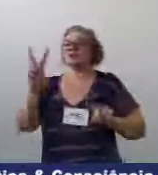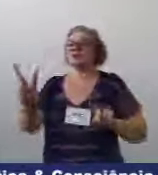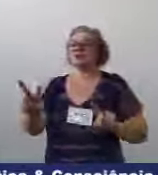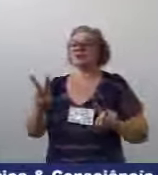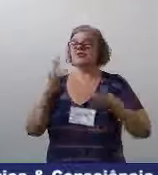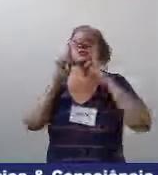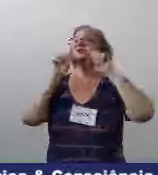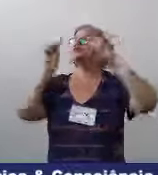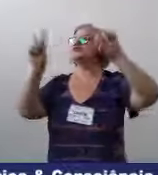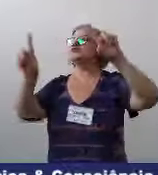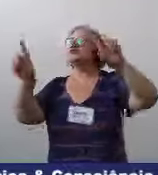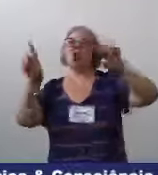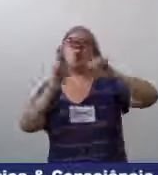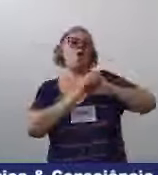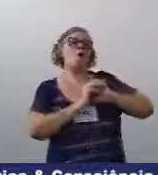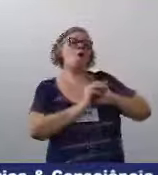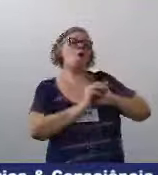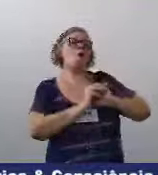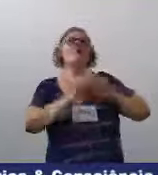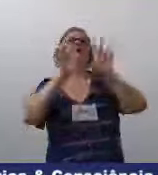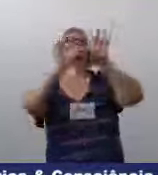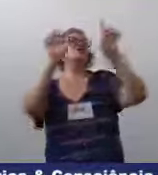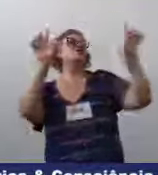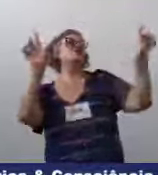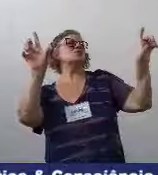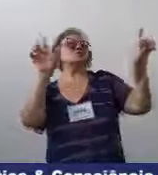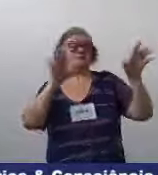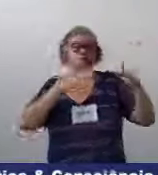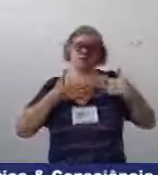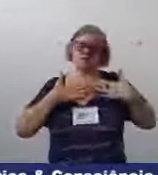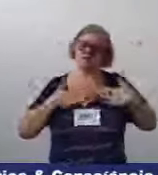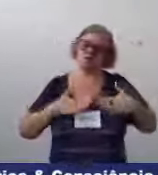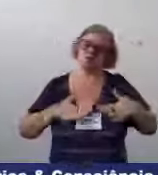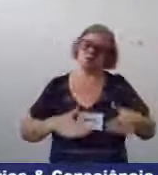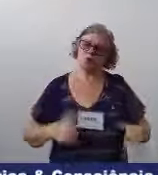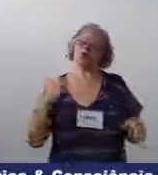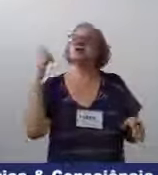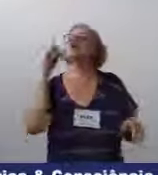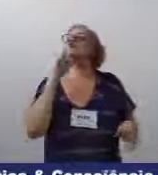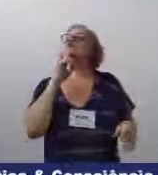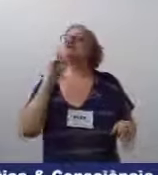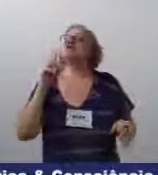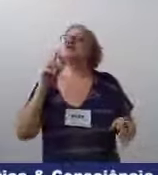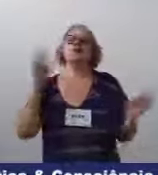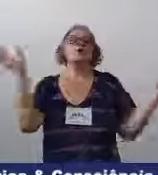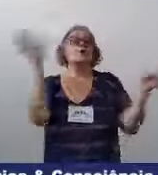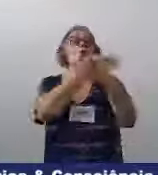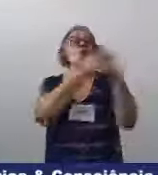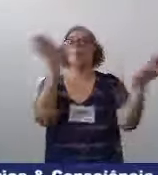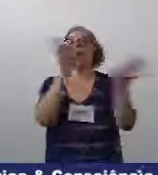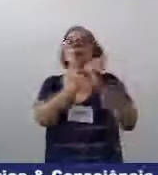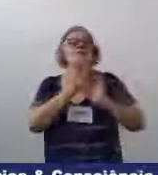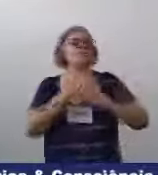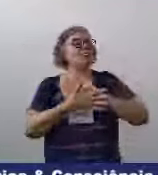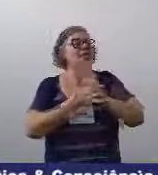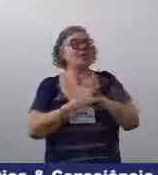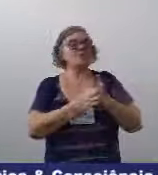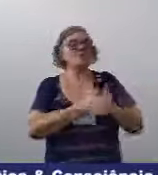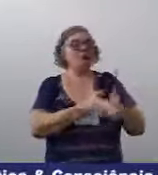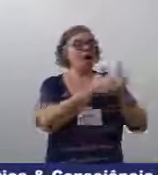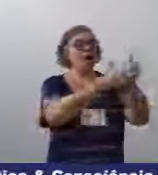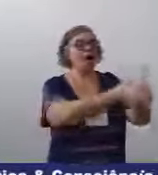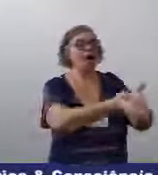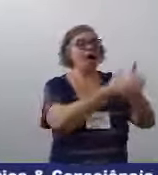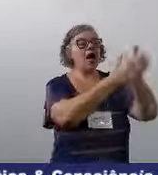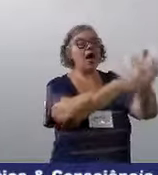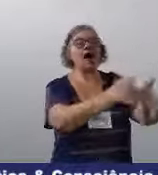que parece. Nós olhamos para a superfície de um lago, tranquilíssima, num dia sem vento, e dizemos: a água do